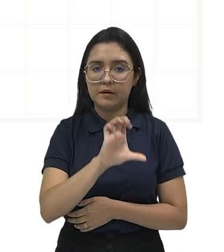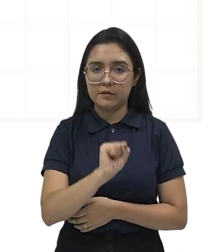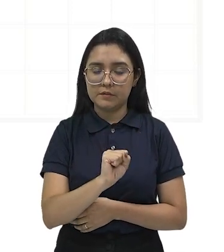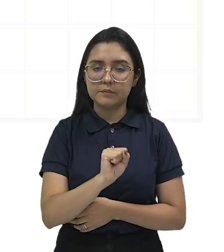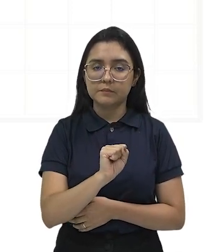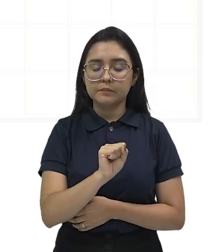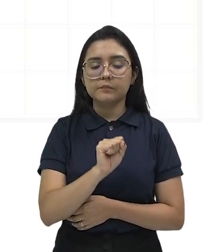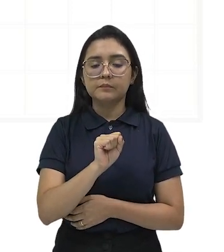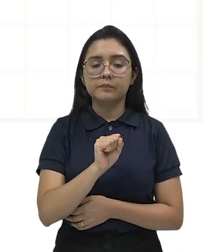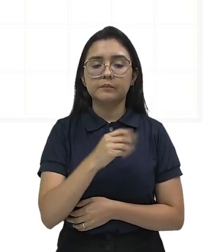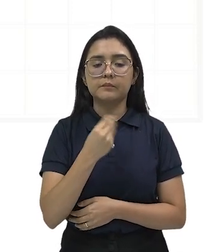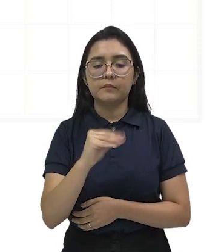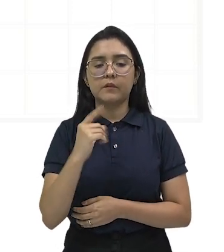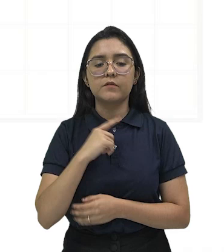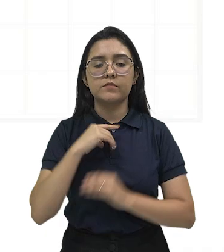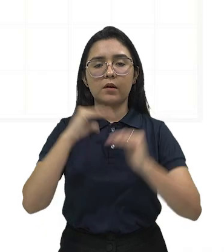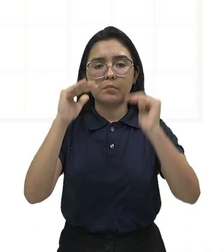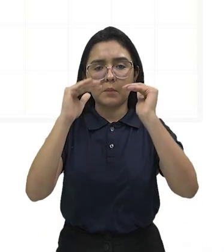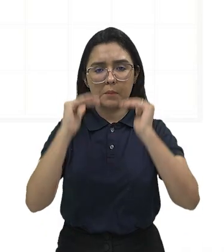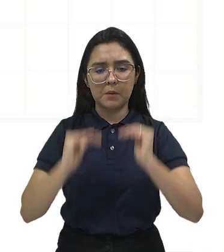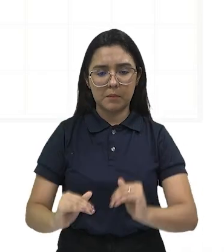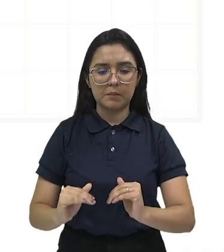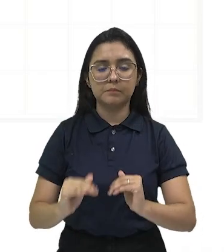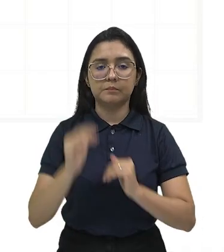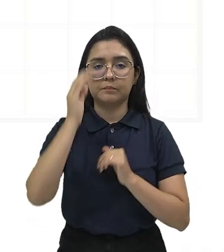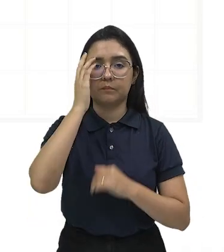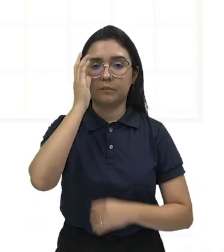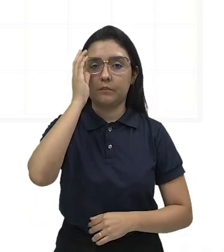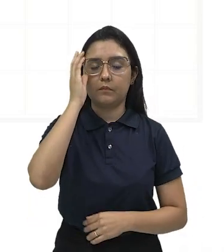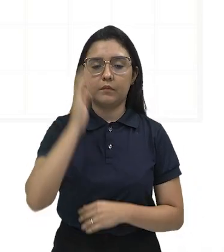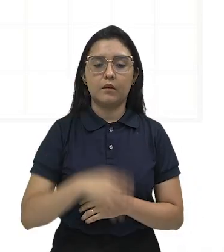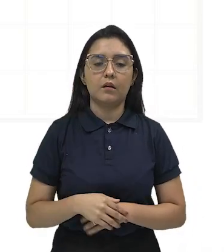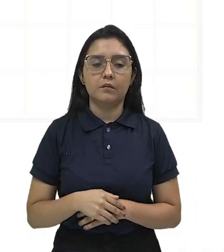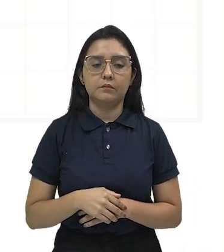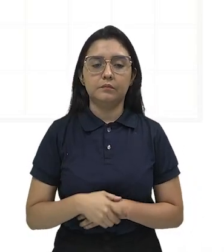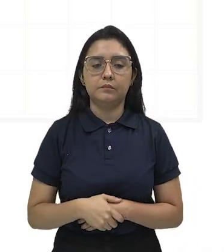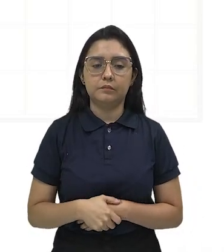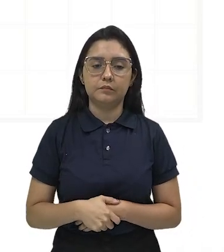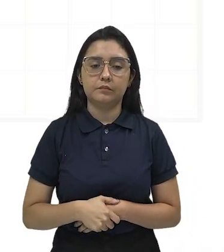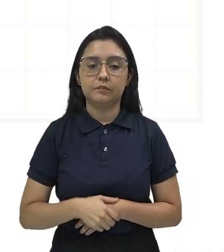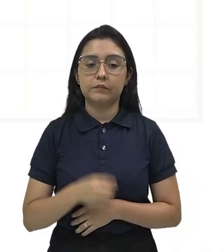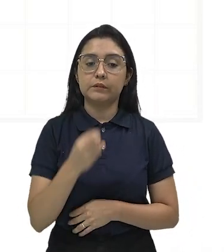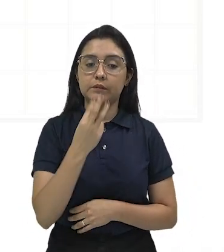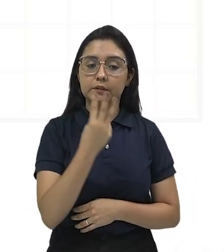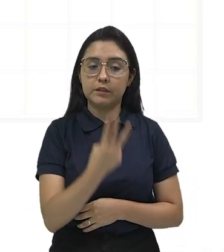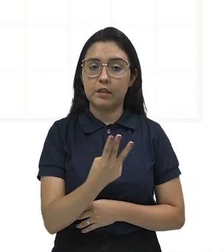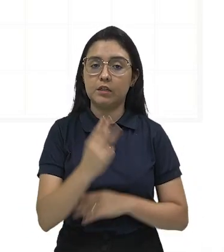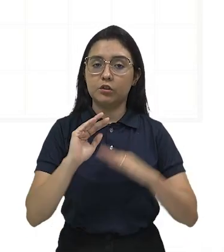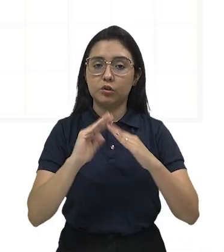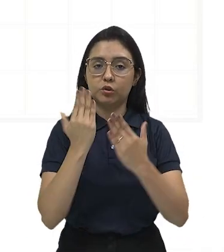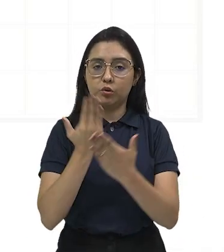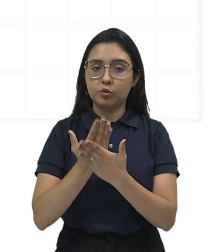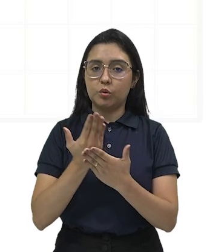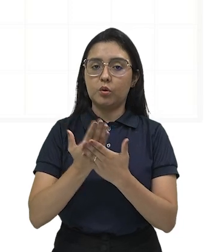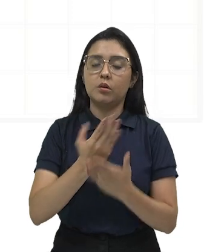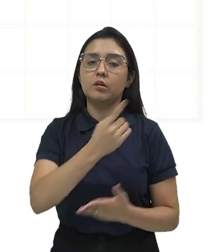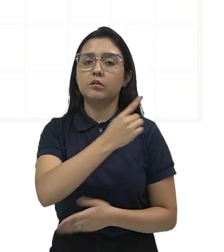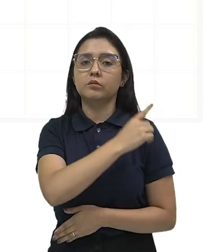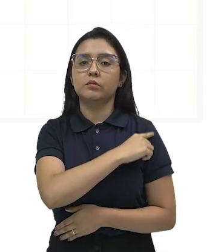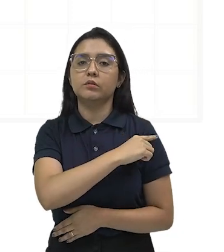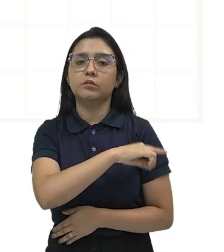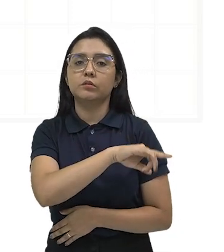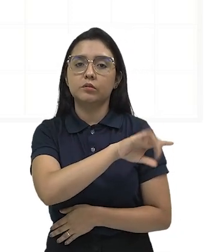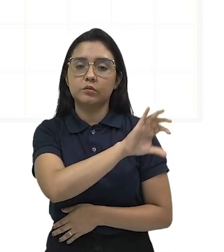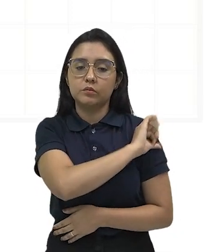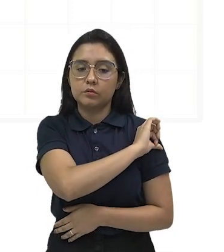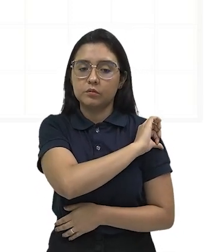você vai estruturando essas independências. 3 escolas do ensino fundamental, ou seja, eu vou